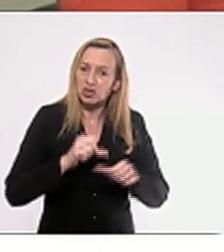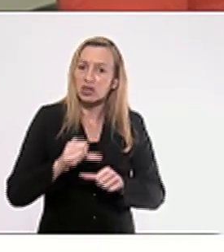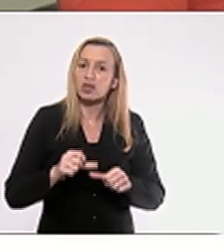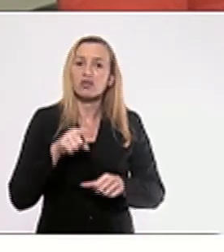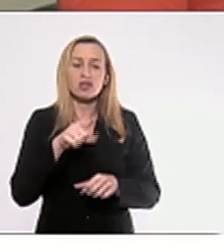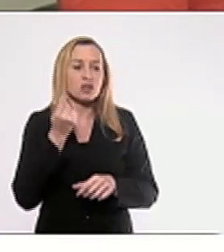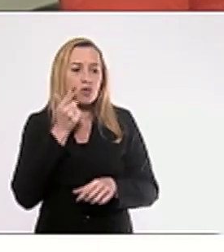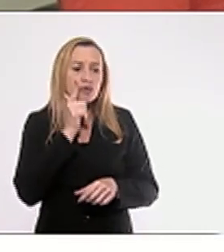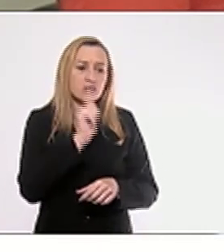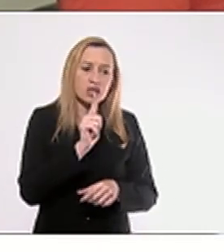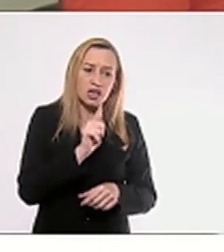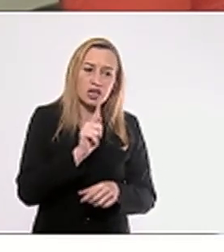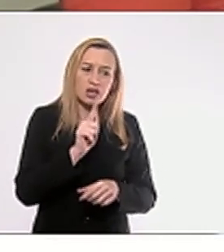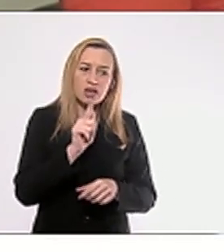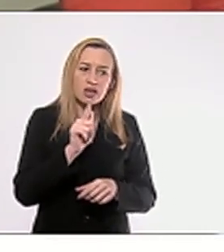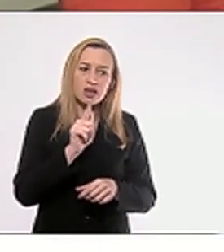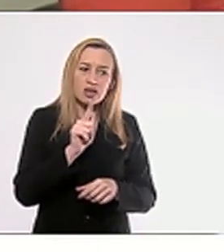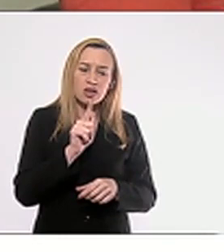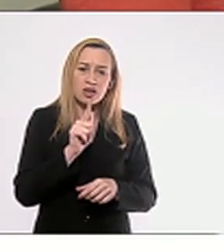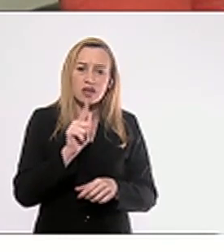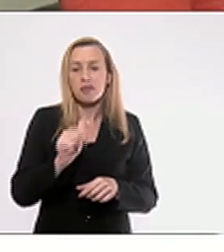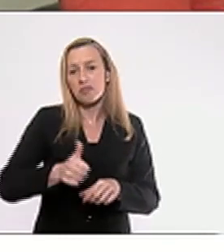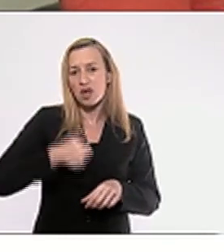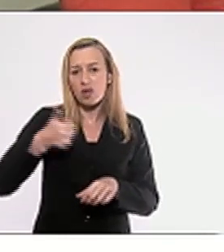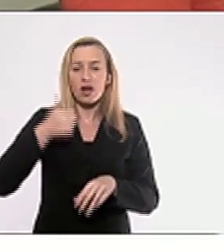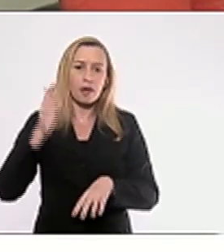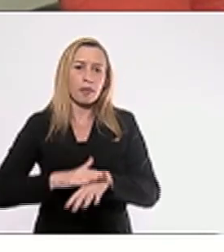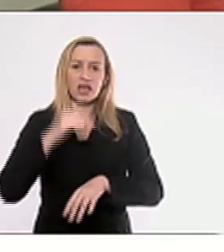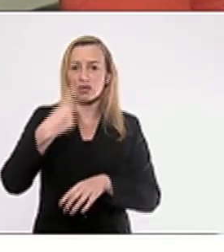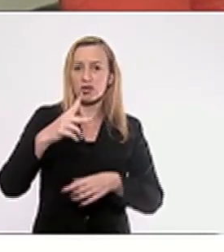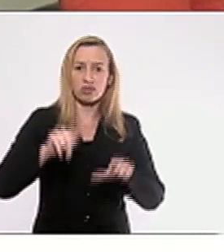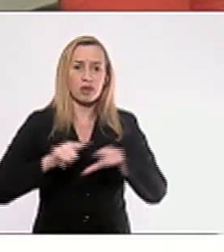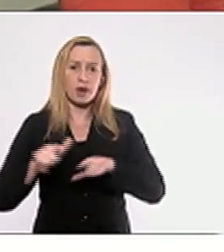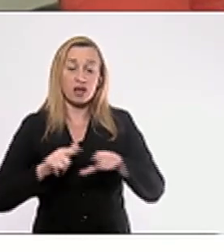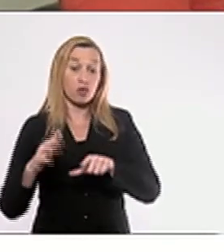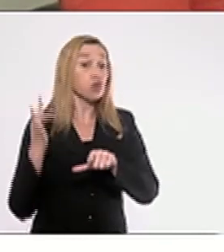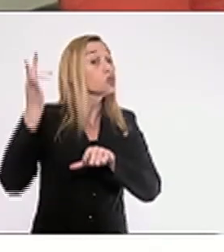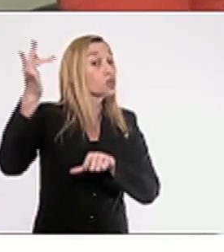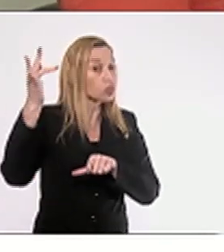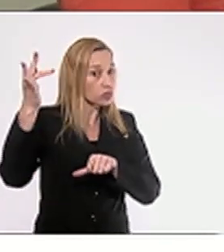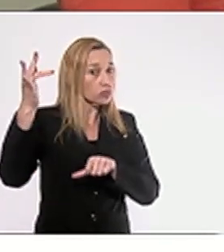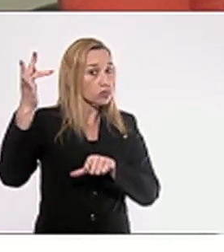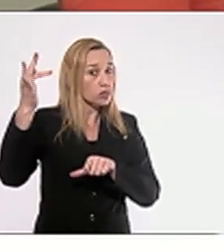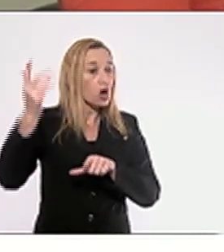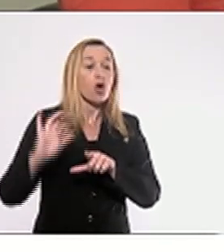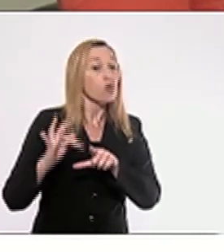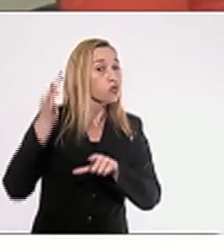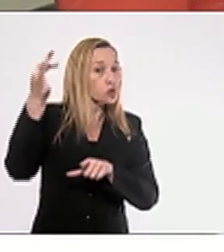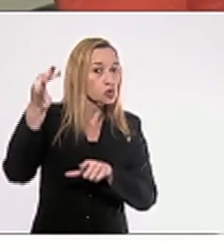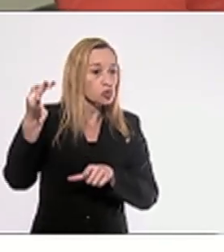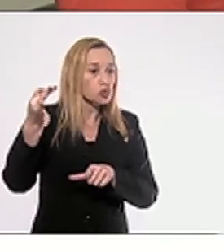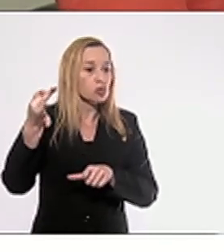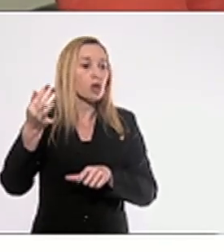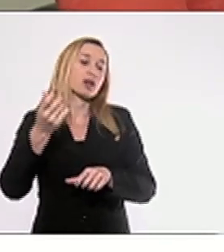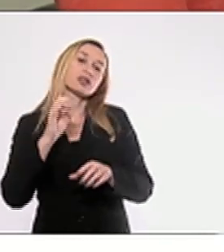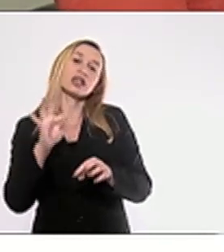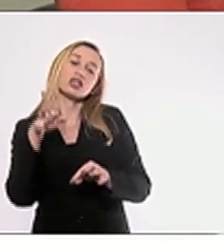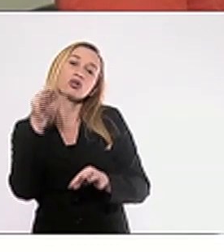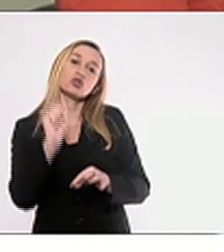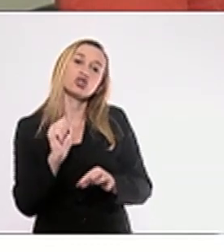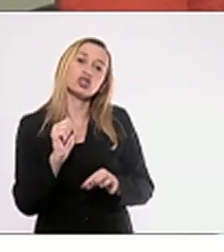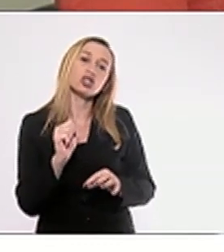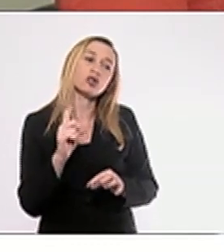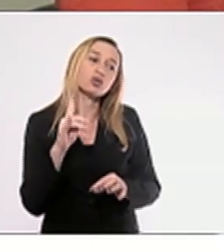estudo de viabilidade perfeitamente se enquadra. Ou seja, isso é o futuro. O futuro é a tecnologia ultrassônica e